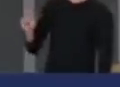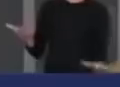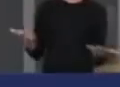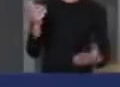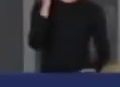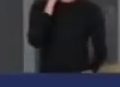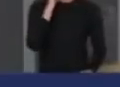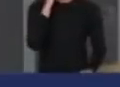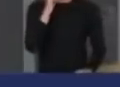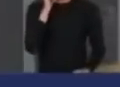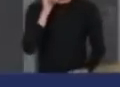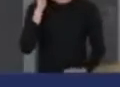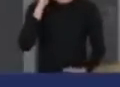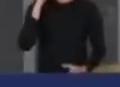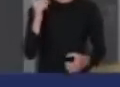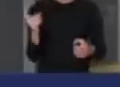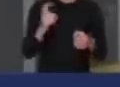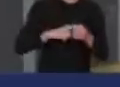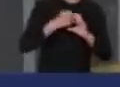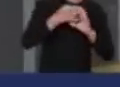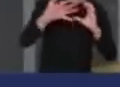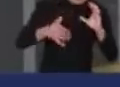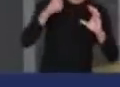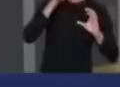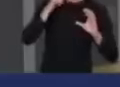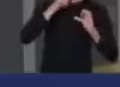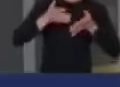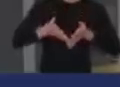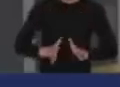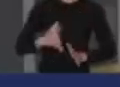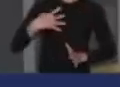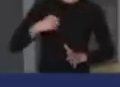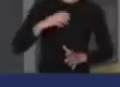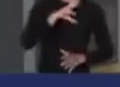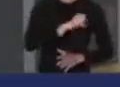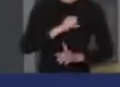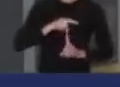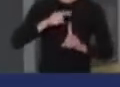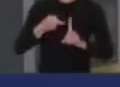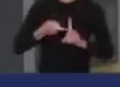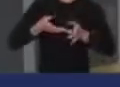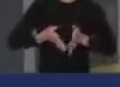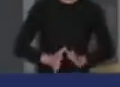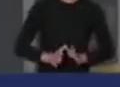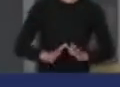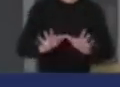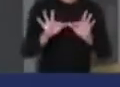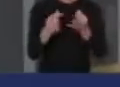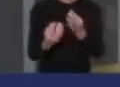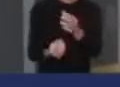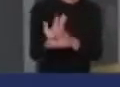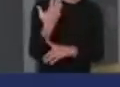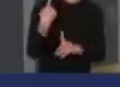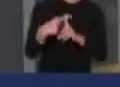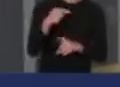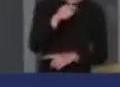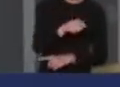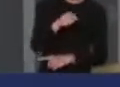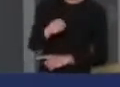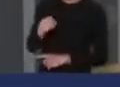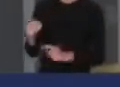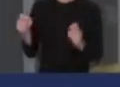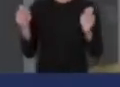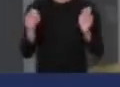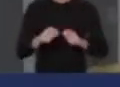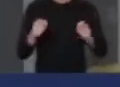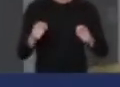e cometer, provavelmente, um crime de transfobia. Ô, Malco, e quem paga esses salários, no meio de todo mundo que paga esses salários, tem